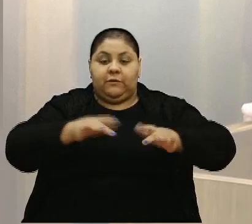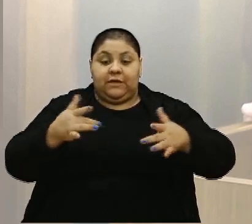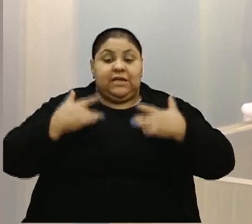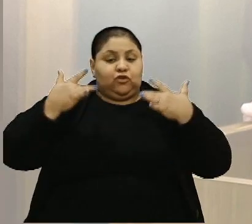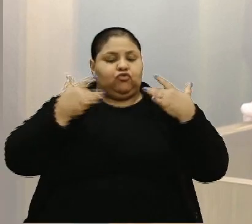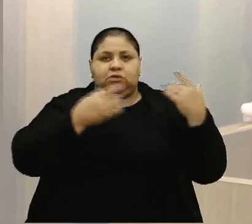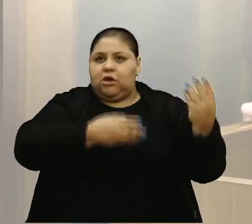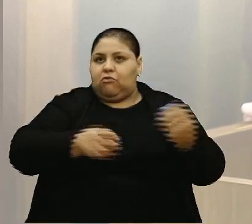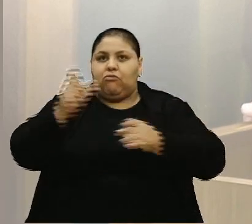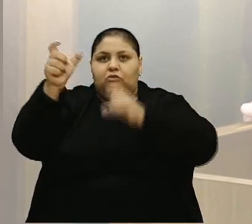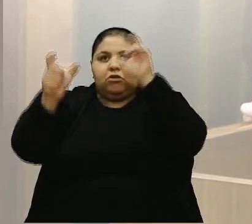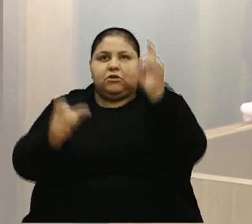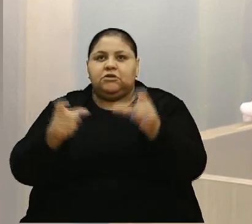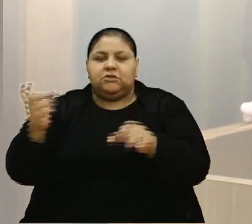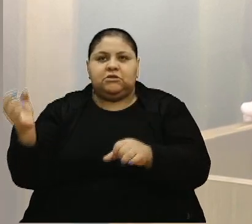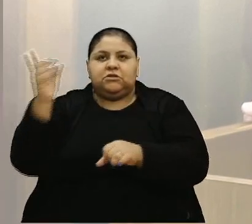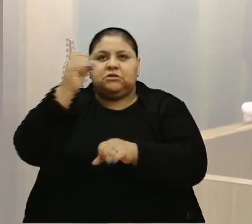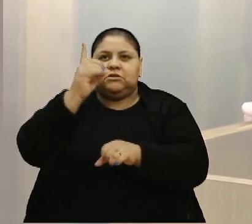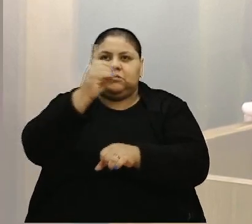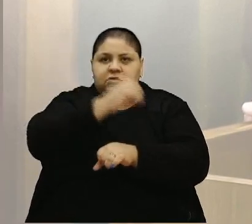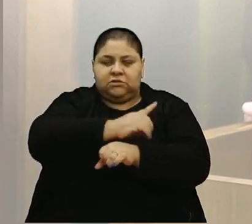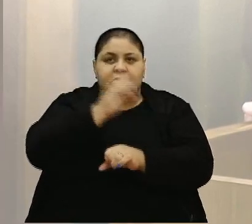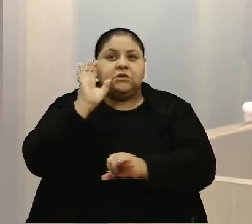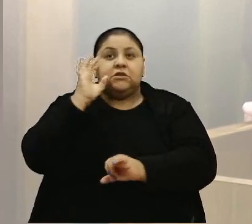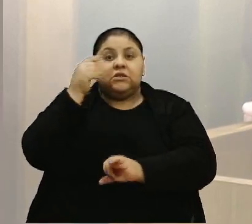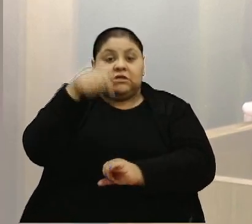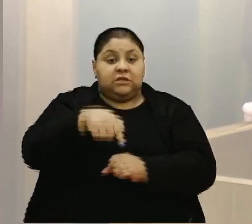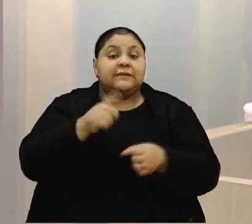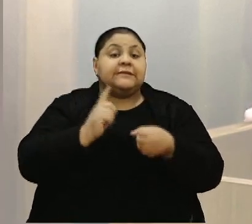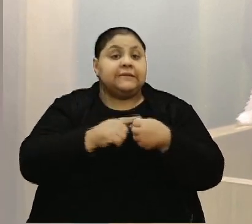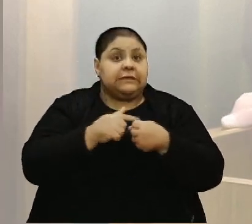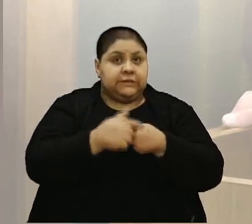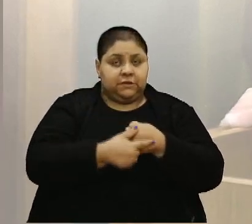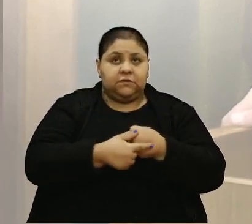moradores no dia que ocorreu aqui na cidade.